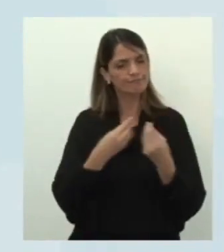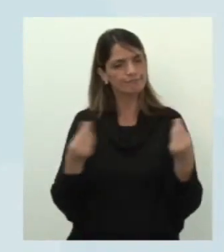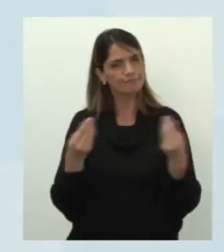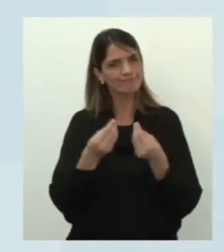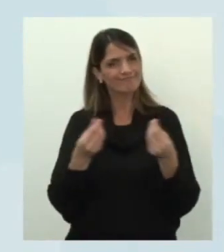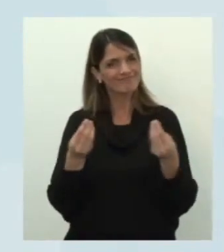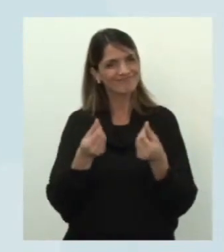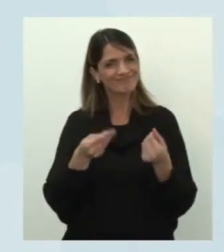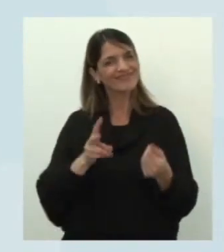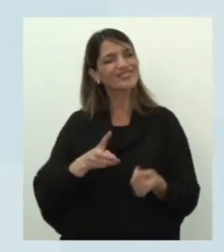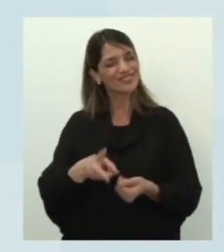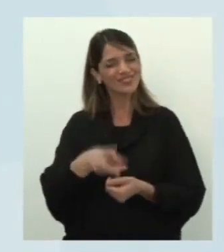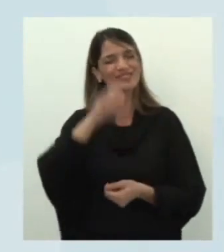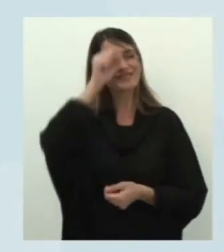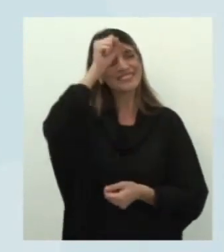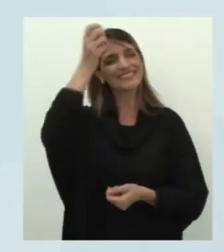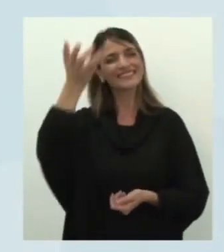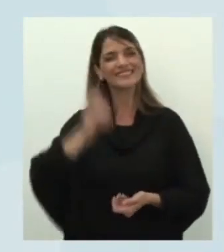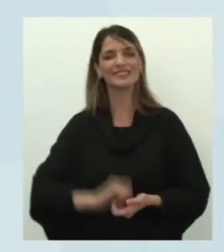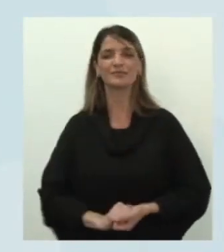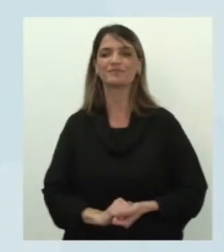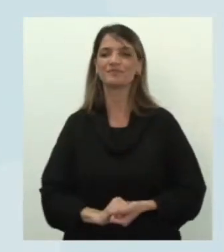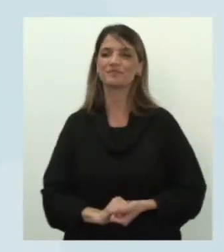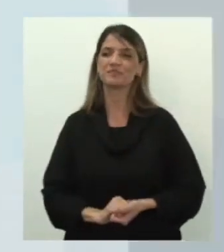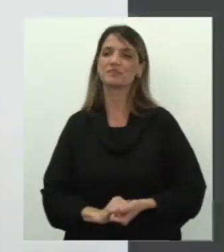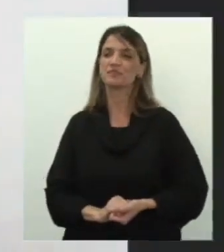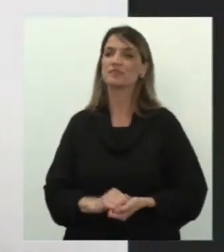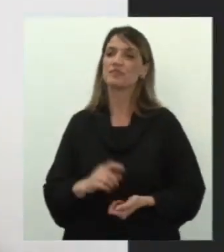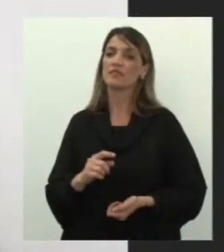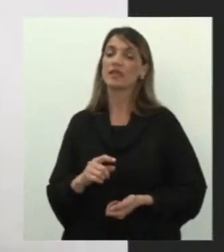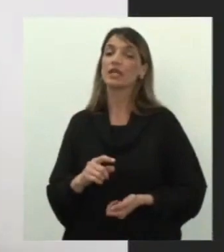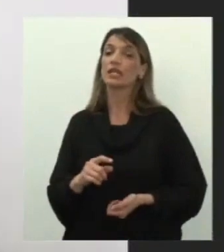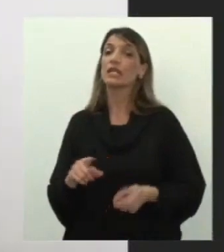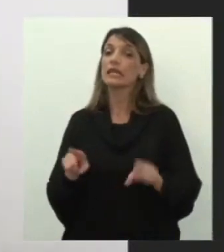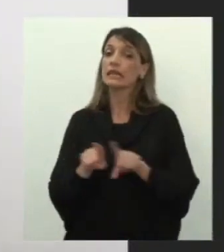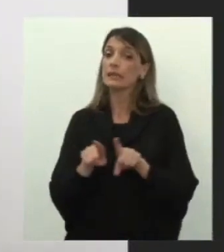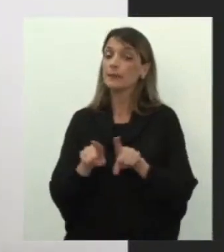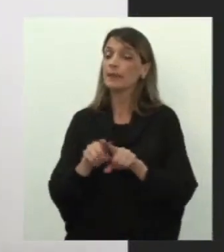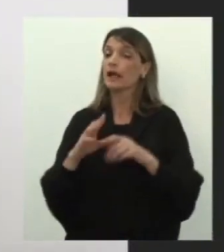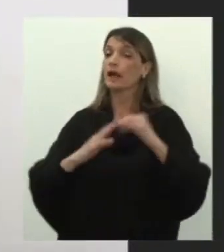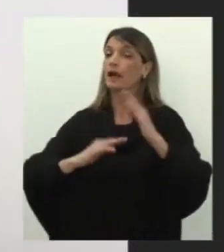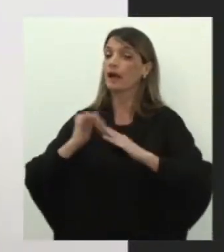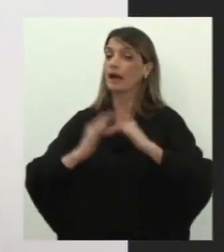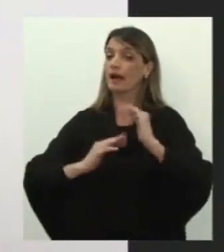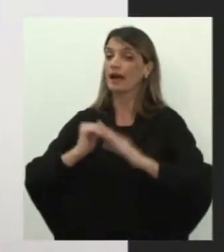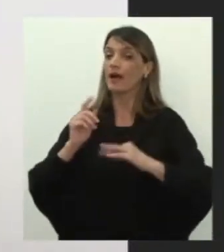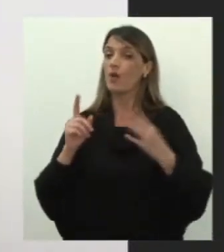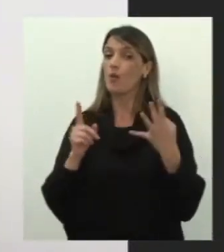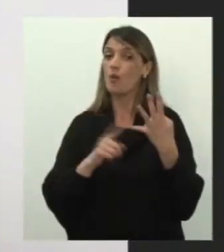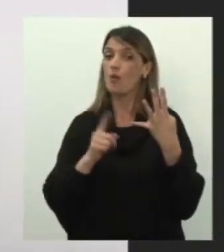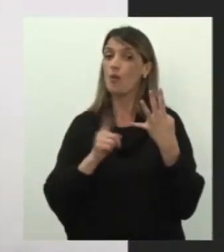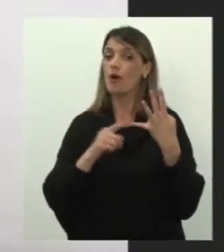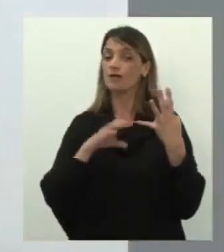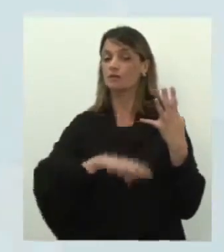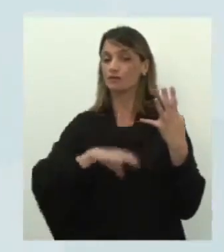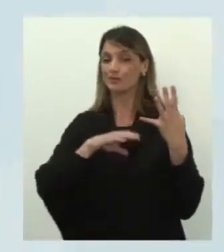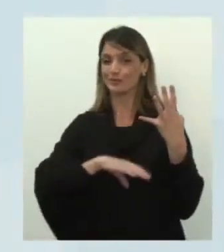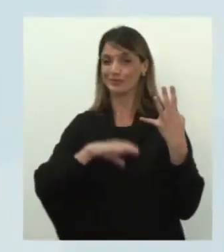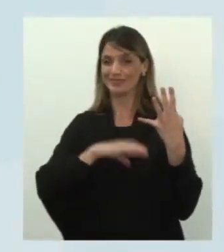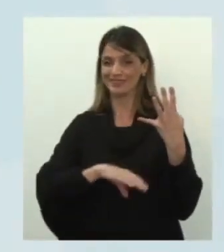e continuar aprendendo. Nós selecionamos também uma habilidade, a 4ª habilidade da língua